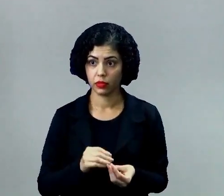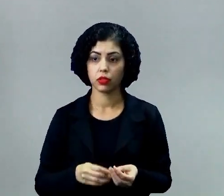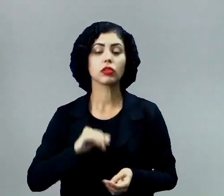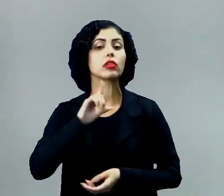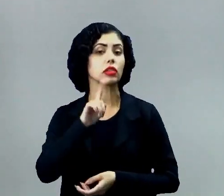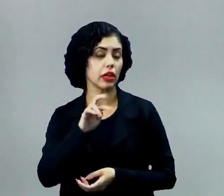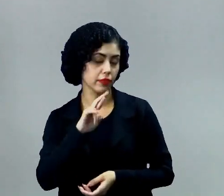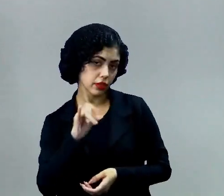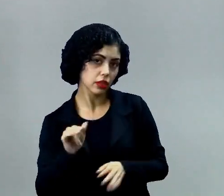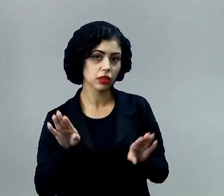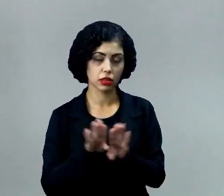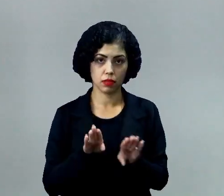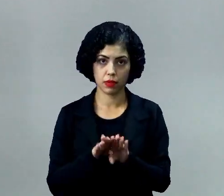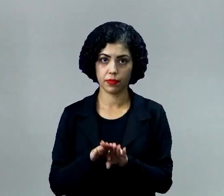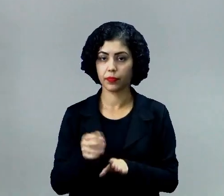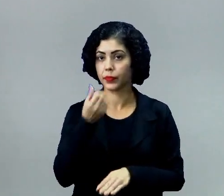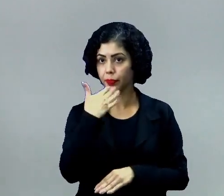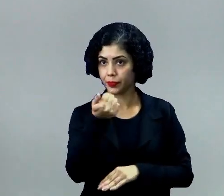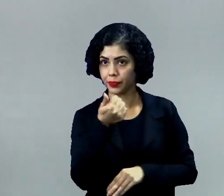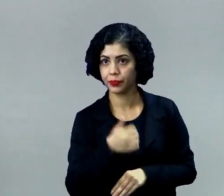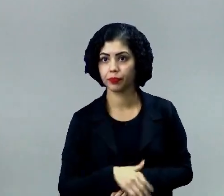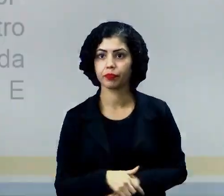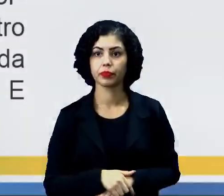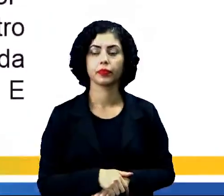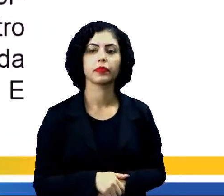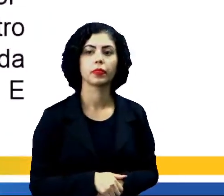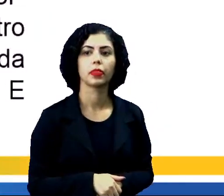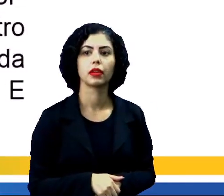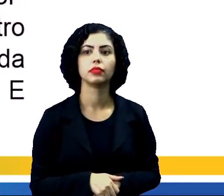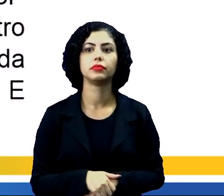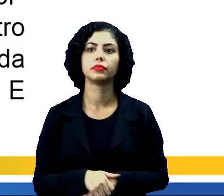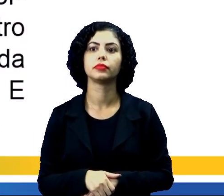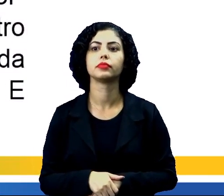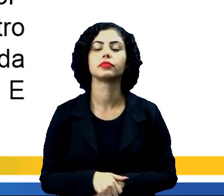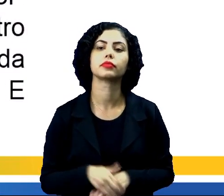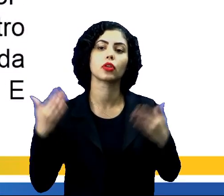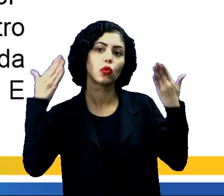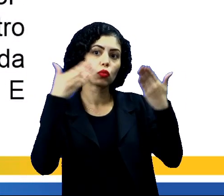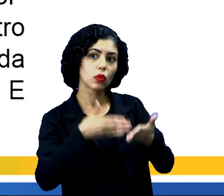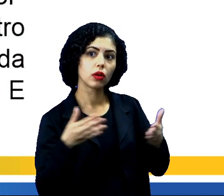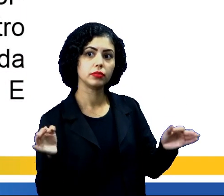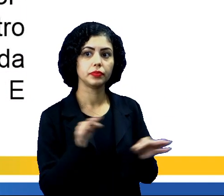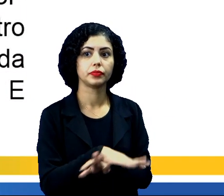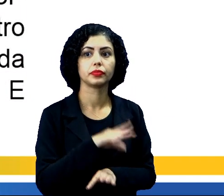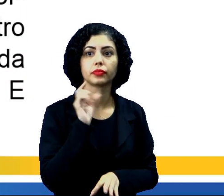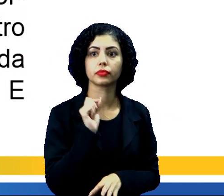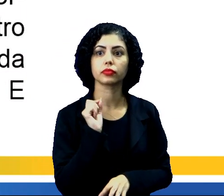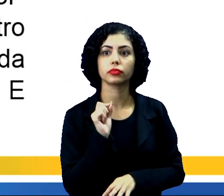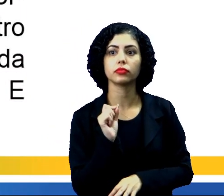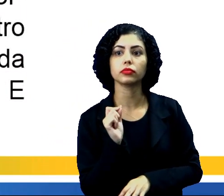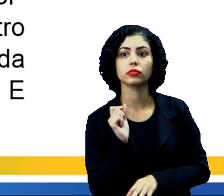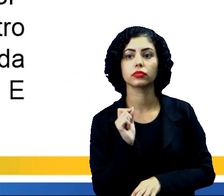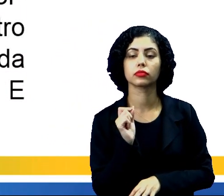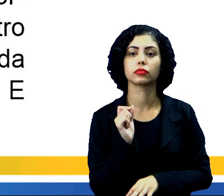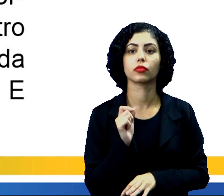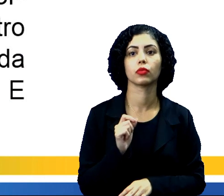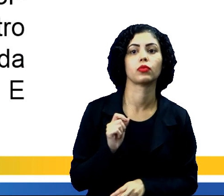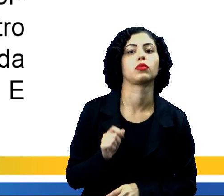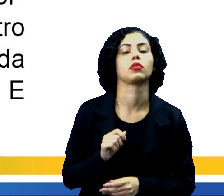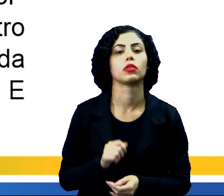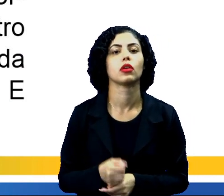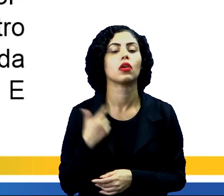defesa quanto de ataque, tudo bem? Então, seguindo aqui. O foco acaba sendo dessa forma que